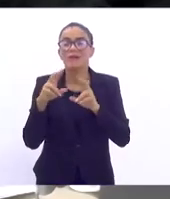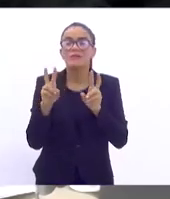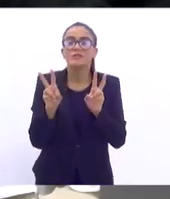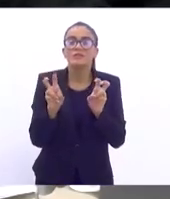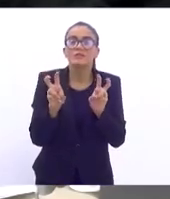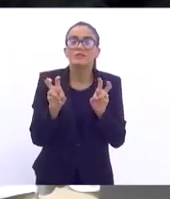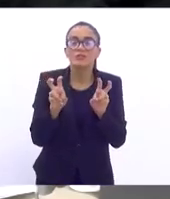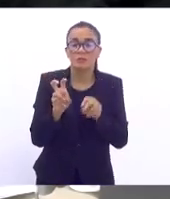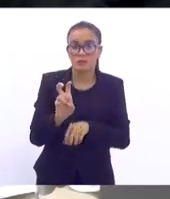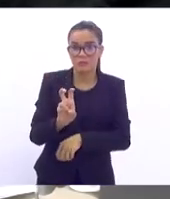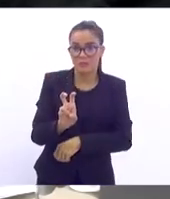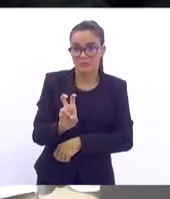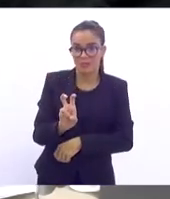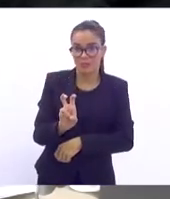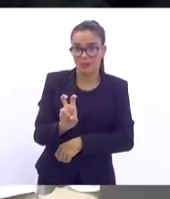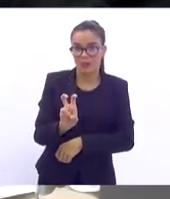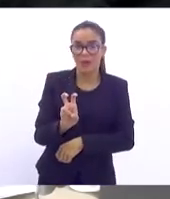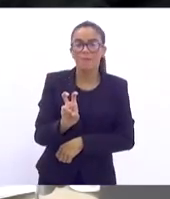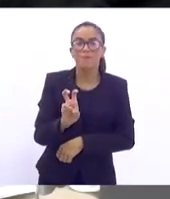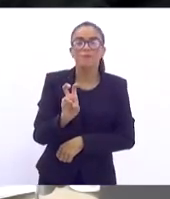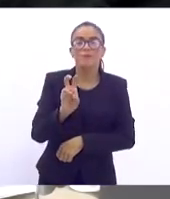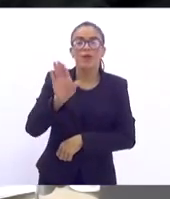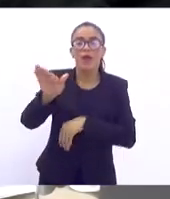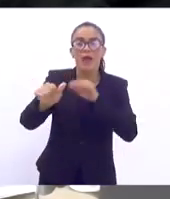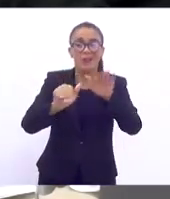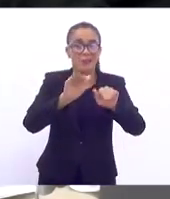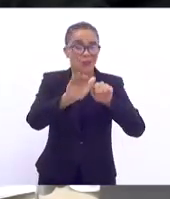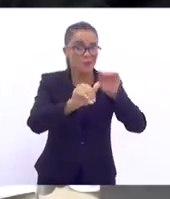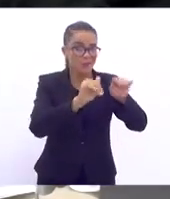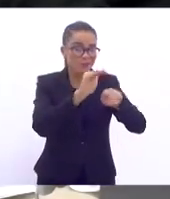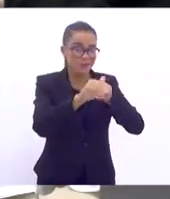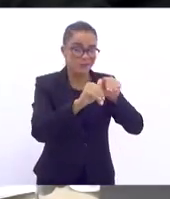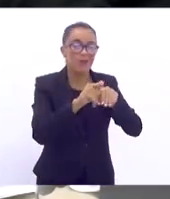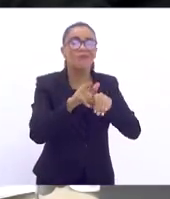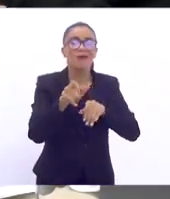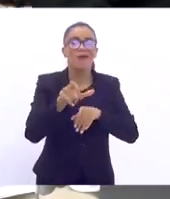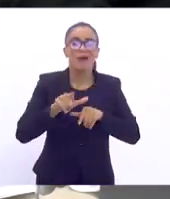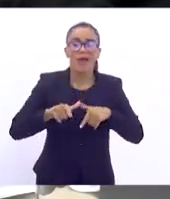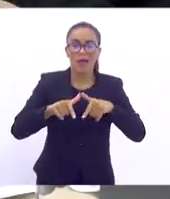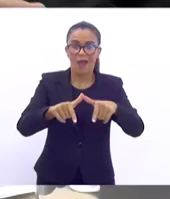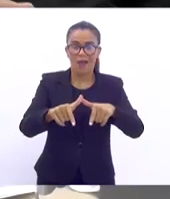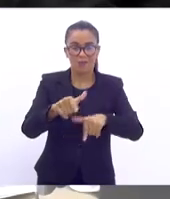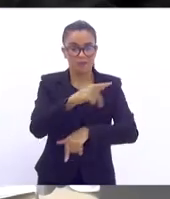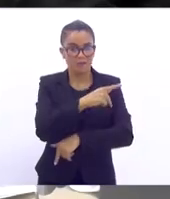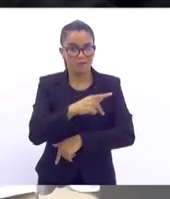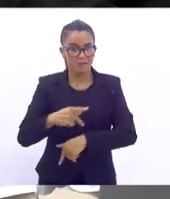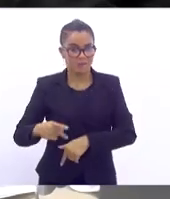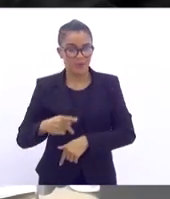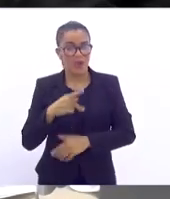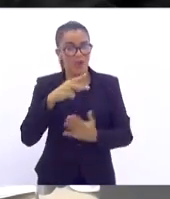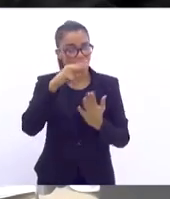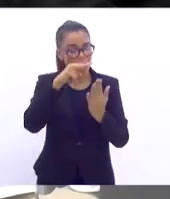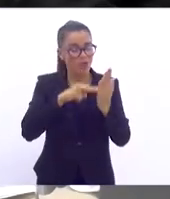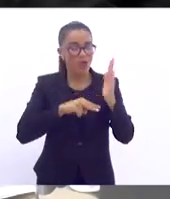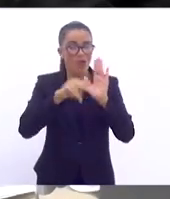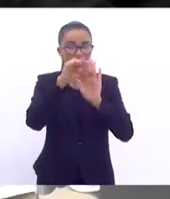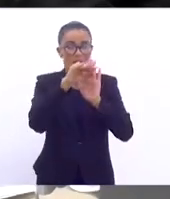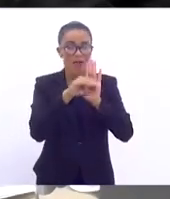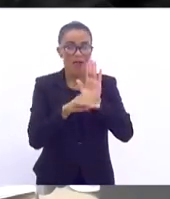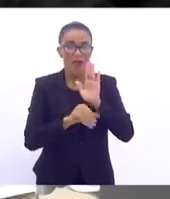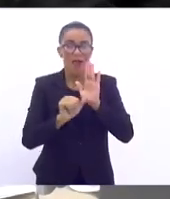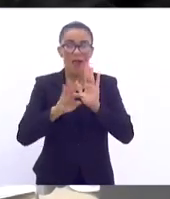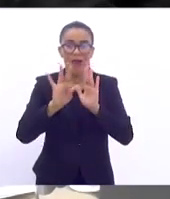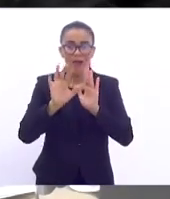sobre o cinco a nomeação de membros da frente será feita por ato do presidente observando a ata de constituição e estatuto